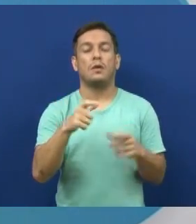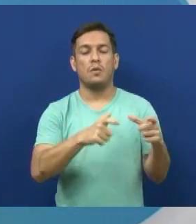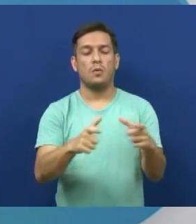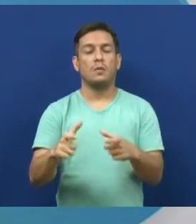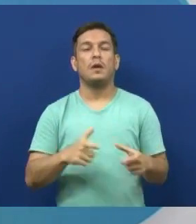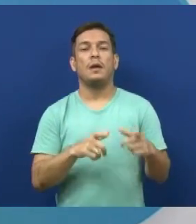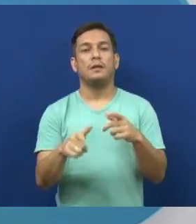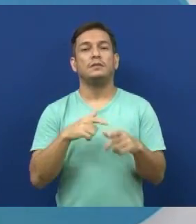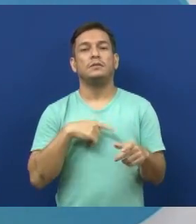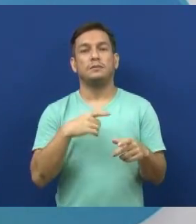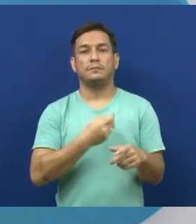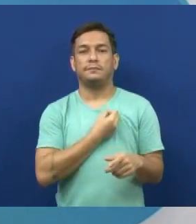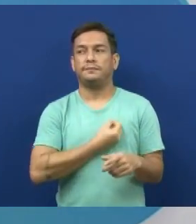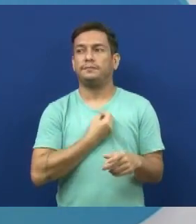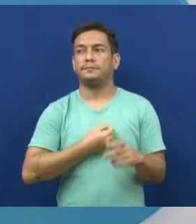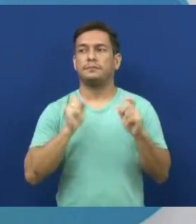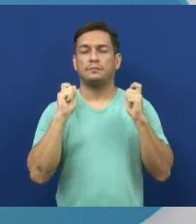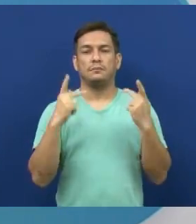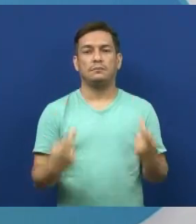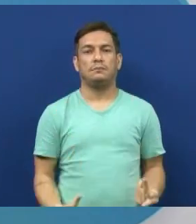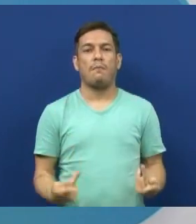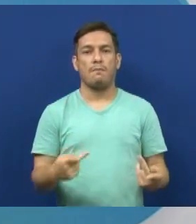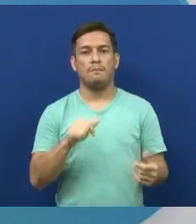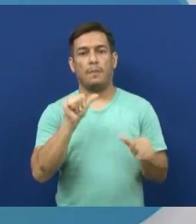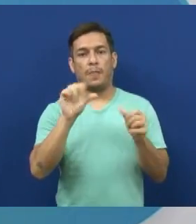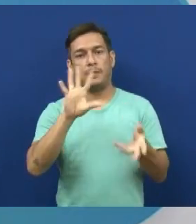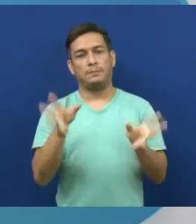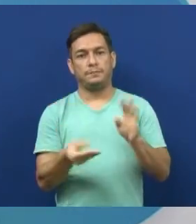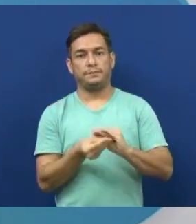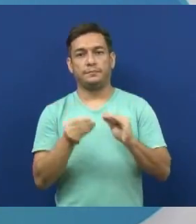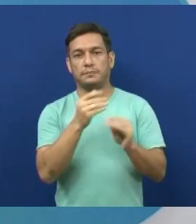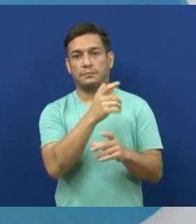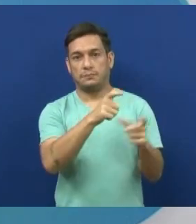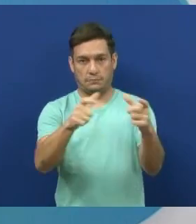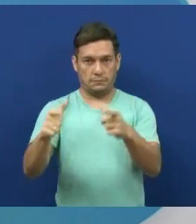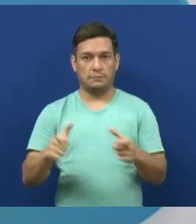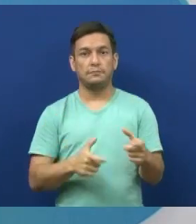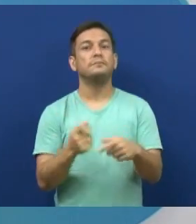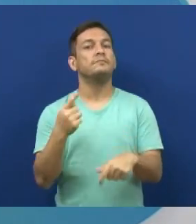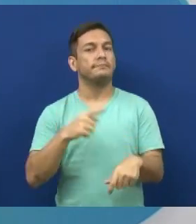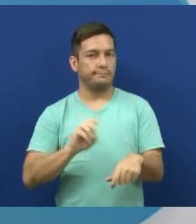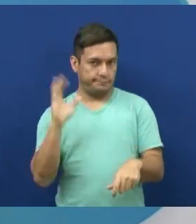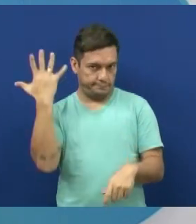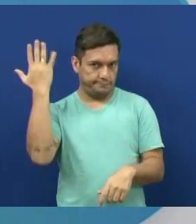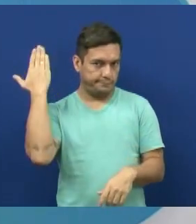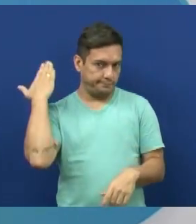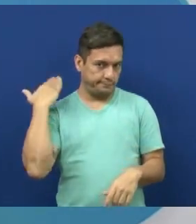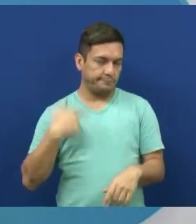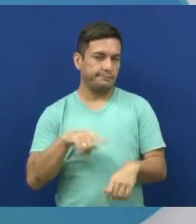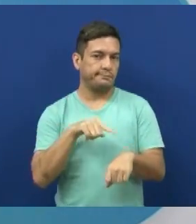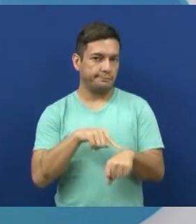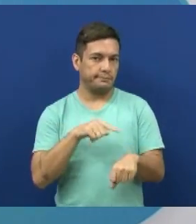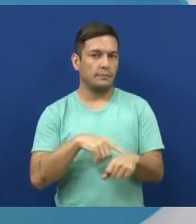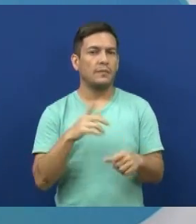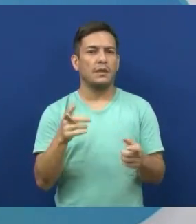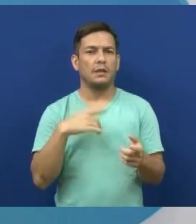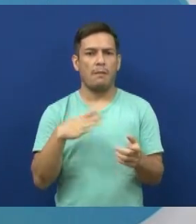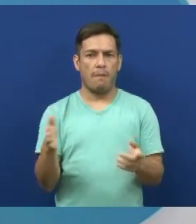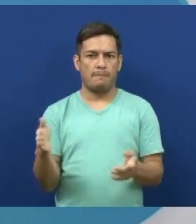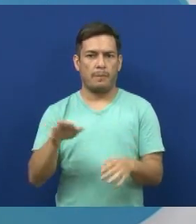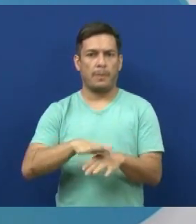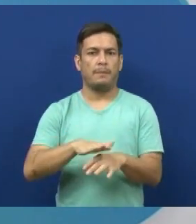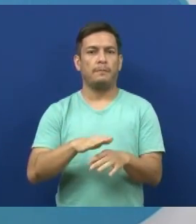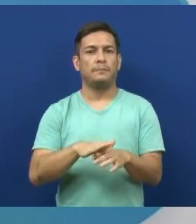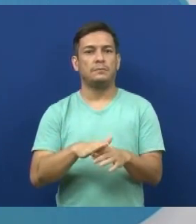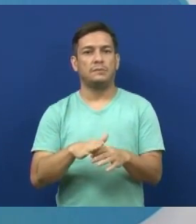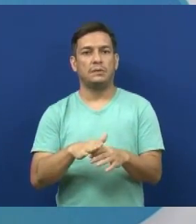atividades humanas. As transformações da paisagem se davam naquele momento. Alguém foi lá e enterrou aquilo? O ser